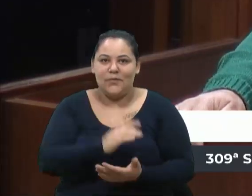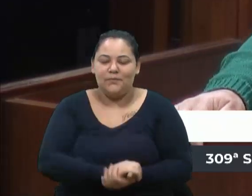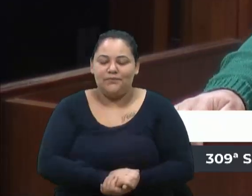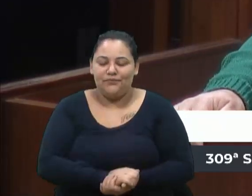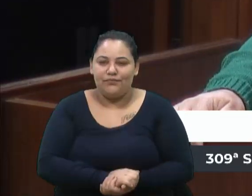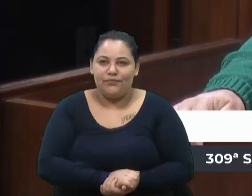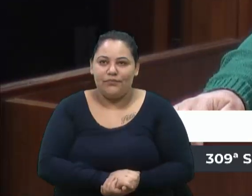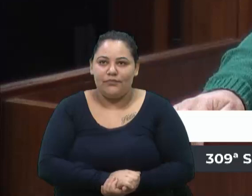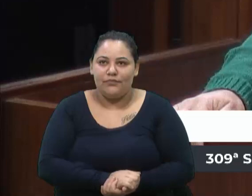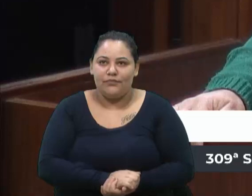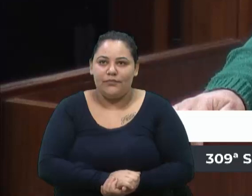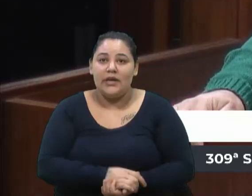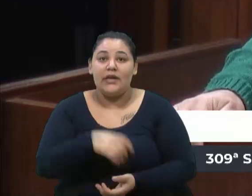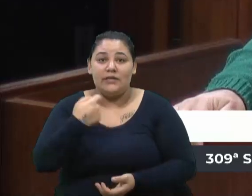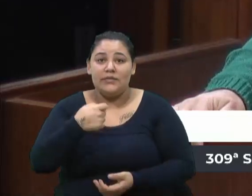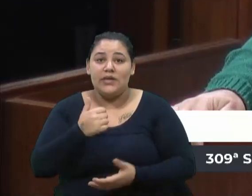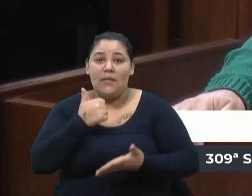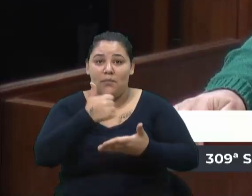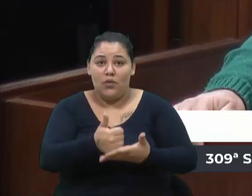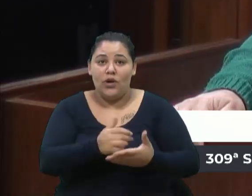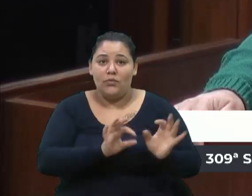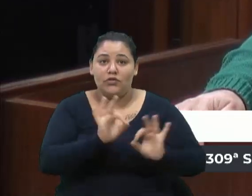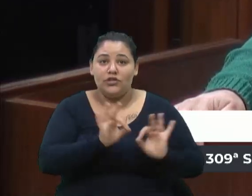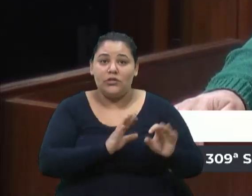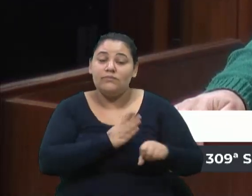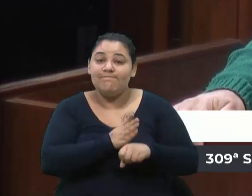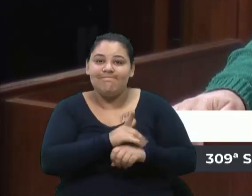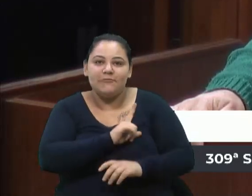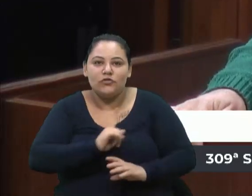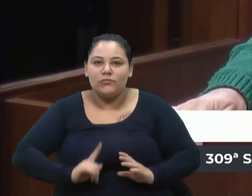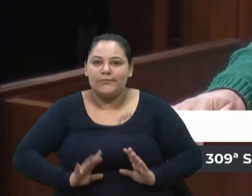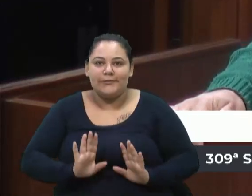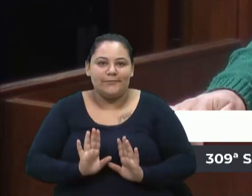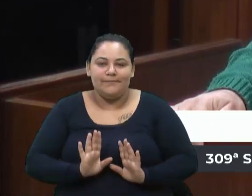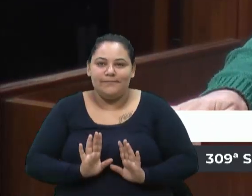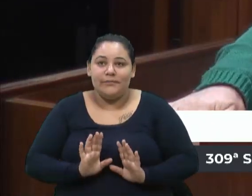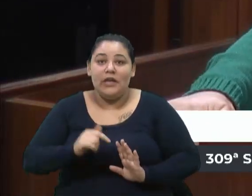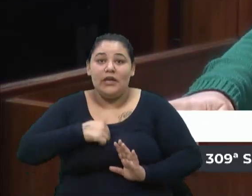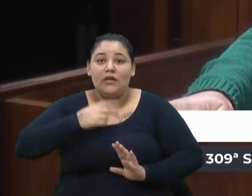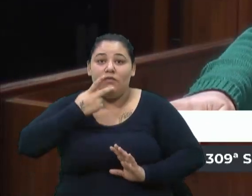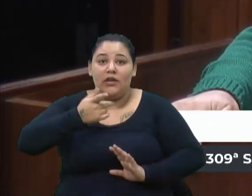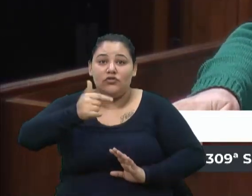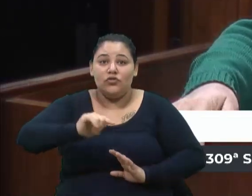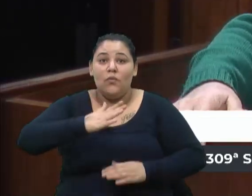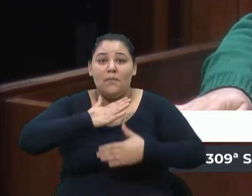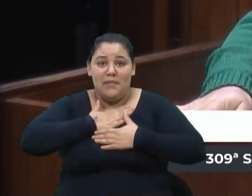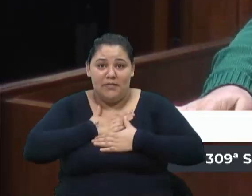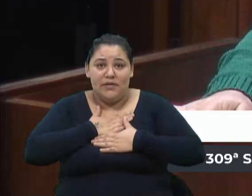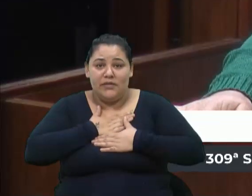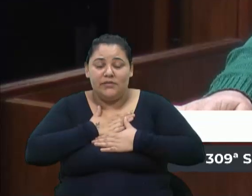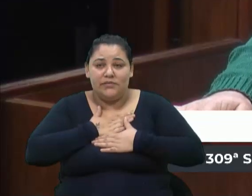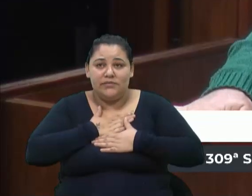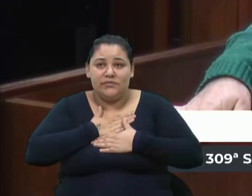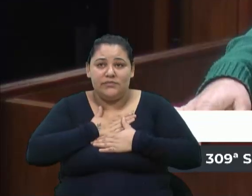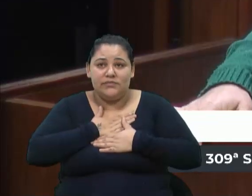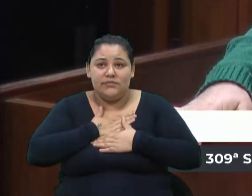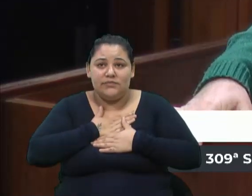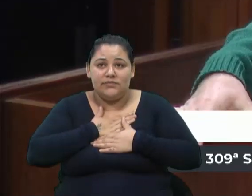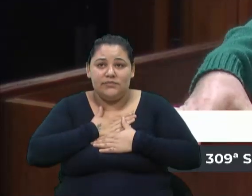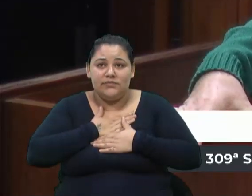então ele tinha que defender o projeto tem que defender o projeto faz parte do governo e eu também e eu reafirmo aqui que para mim Vereador Presidente